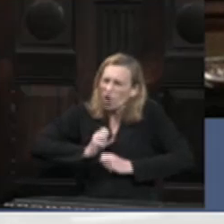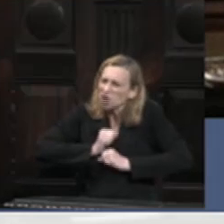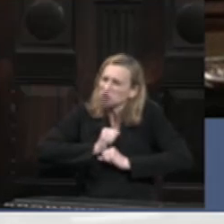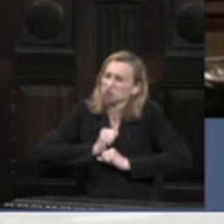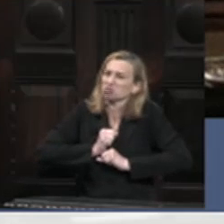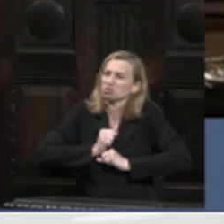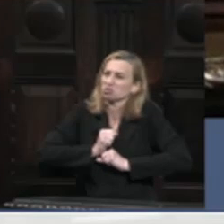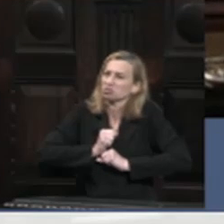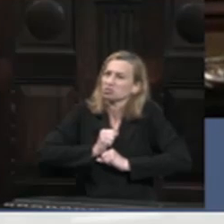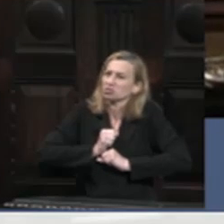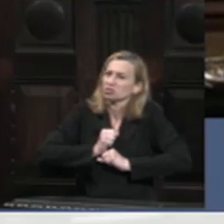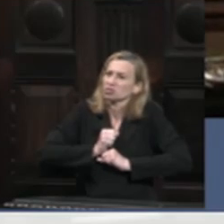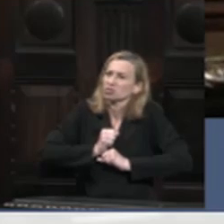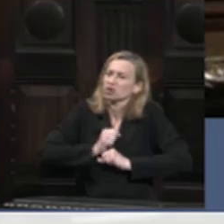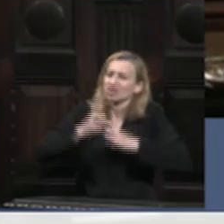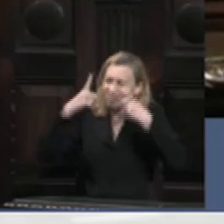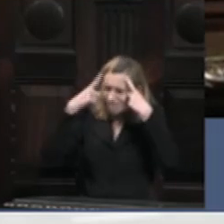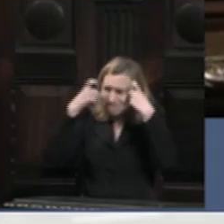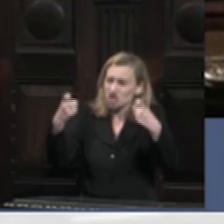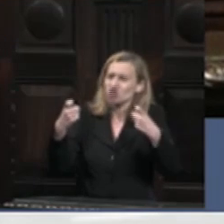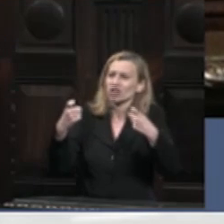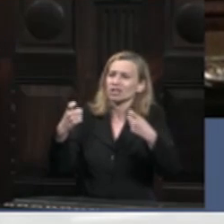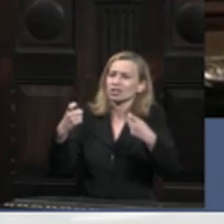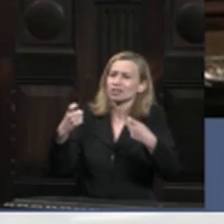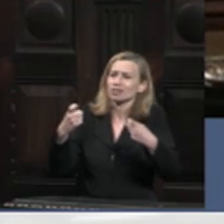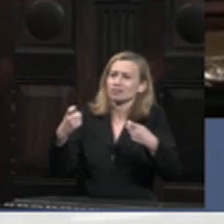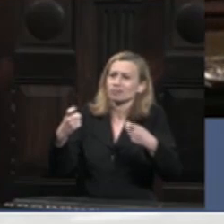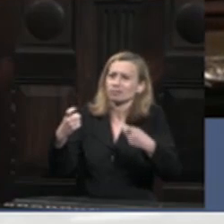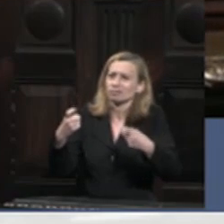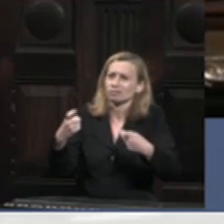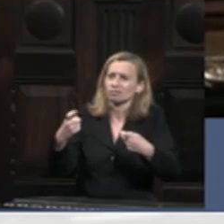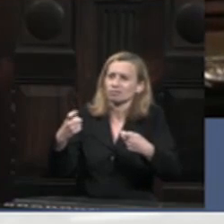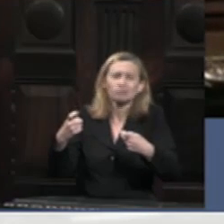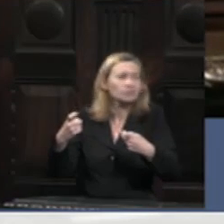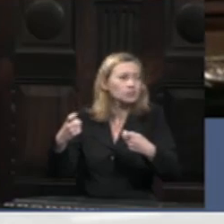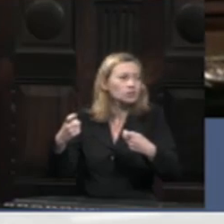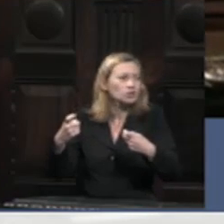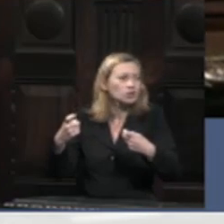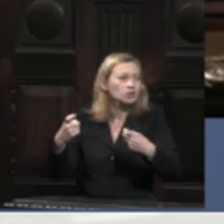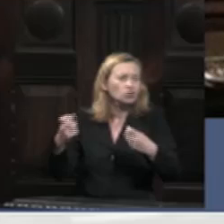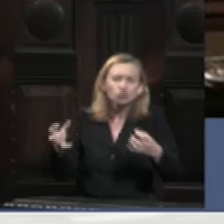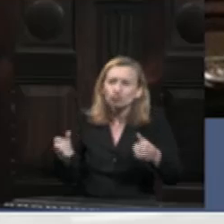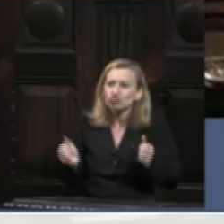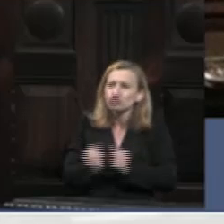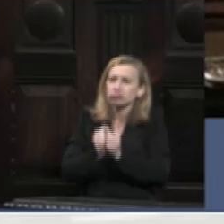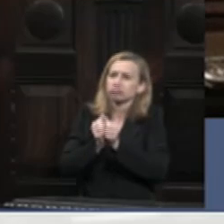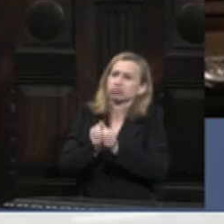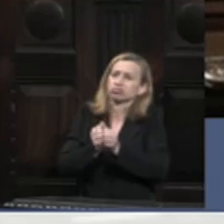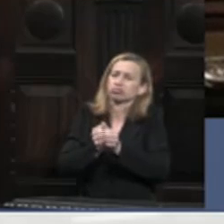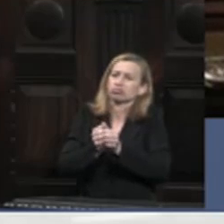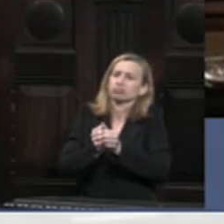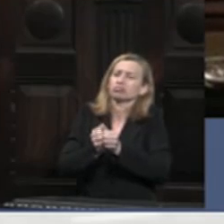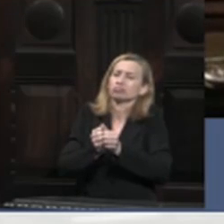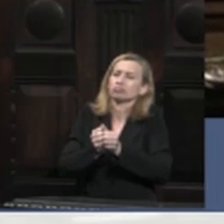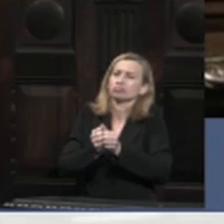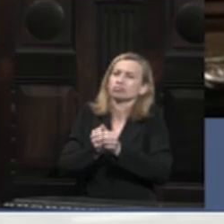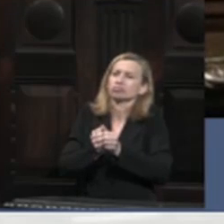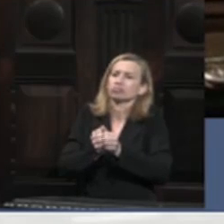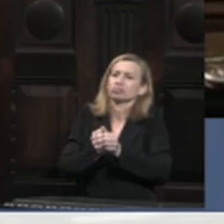o que pressupõe, entre outros aspectos, o respeito à diversidade, o respeito à diferença,